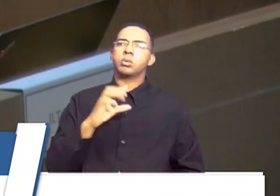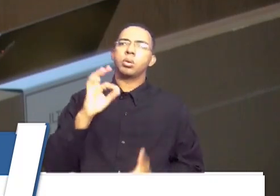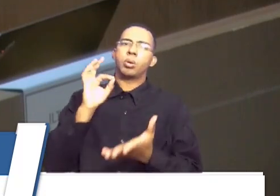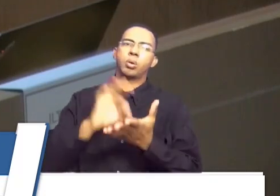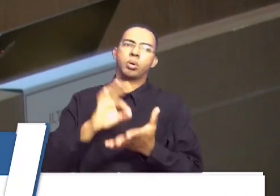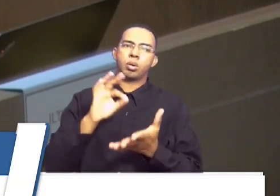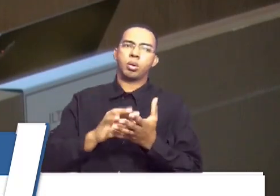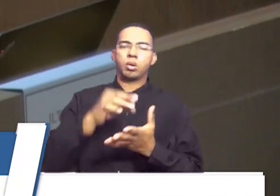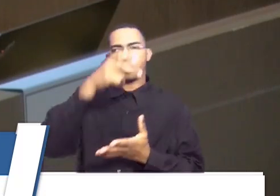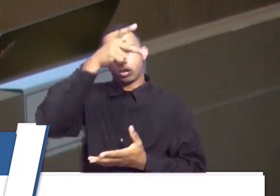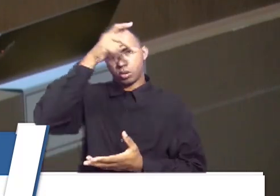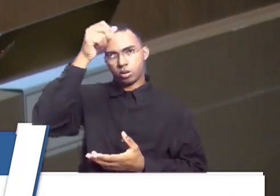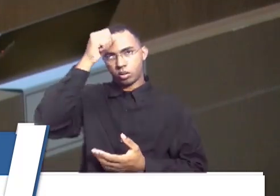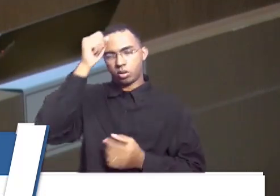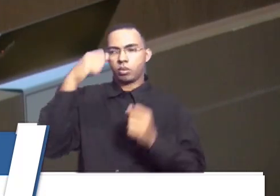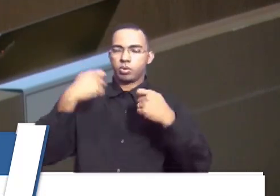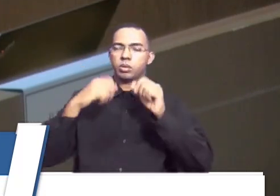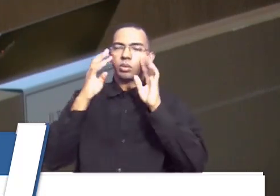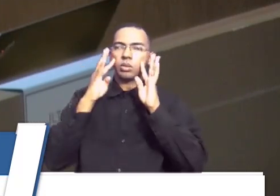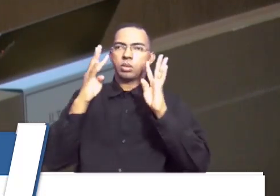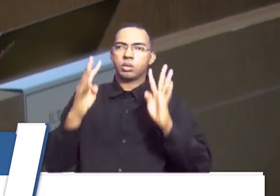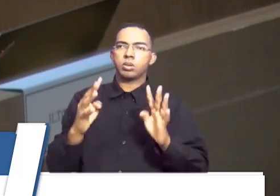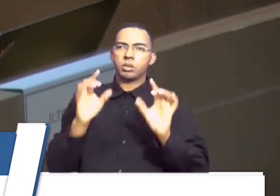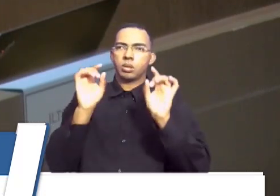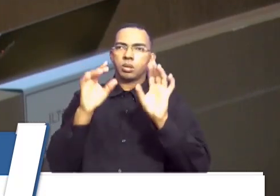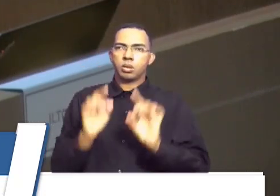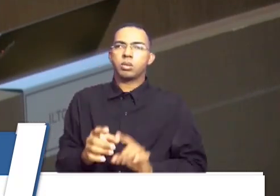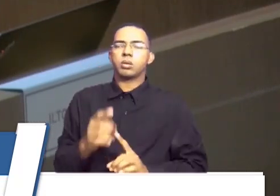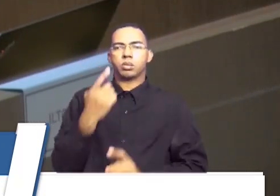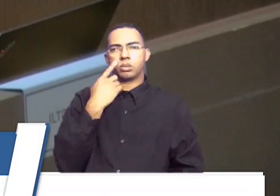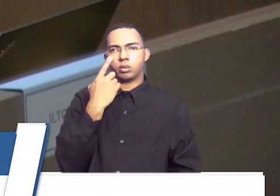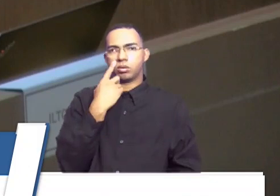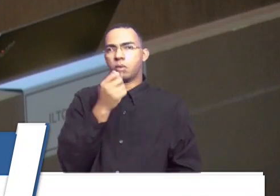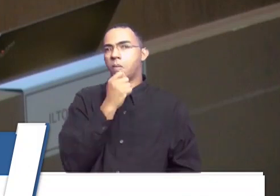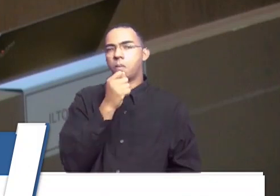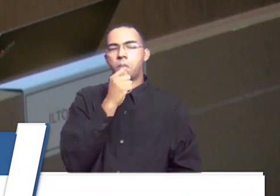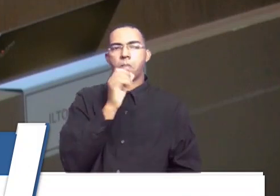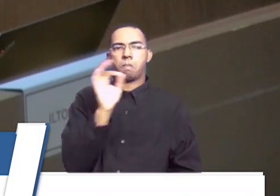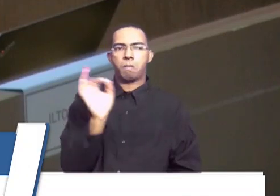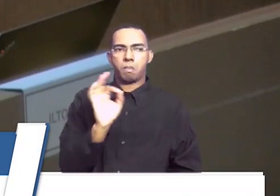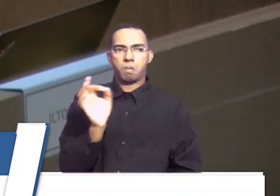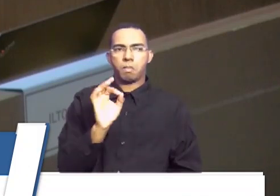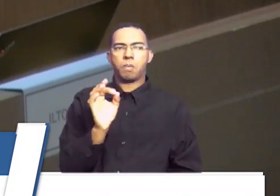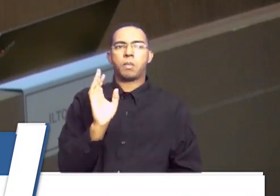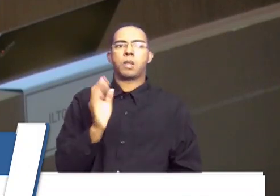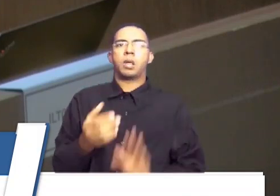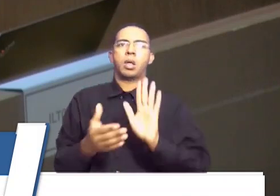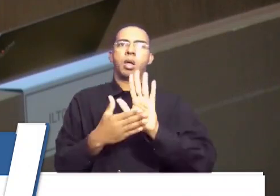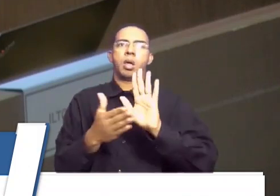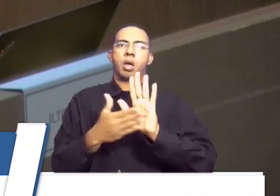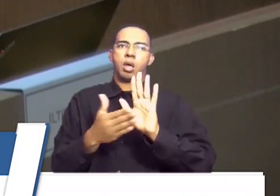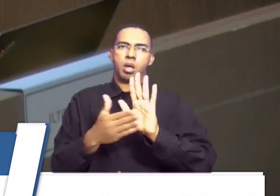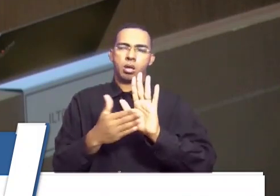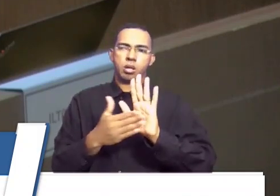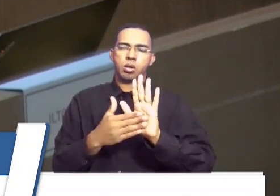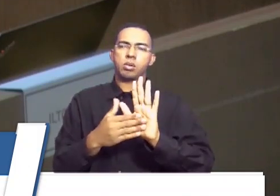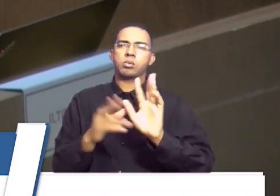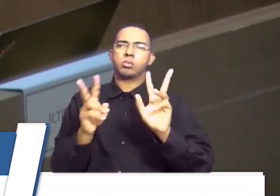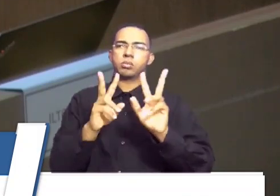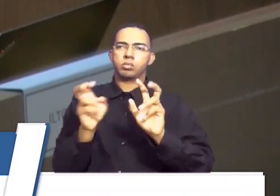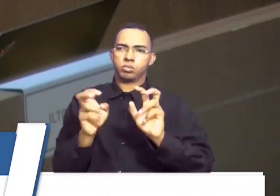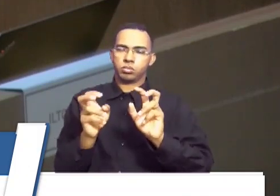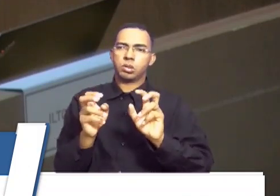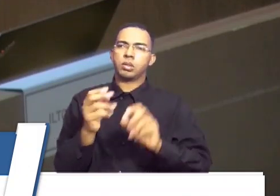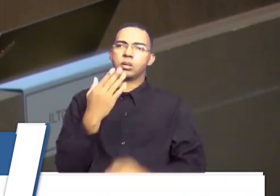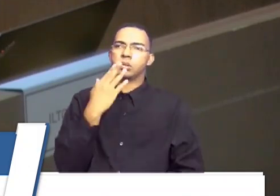daria uma atenção especial. E a gente vê que realmente não deu. Então, nós fizemos uma propositura a respeito desse assunto e a gente espera que